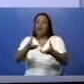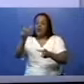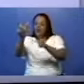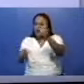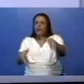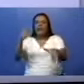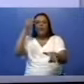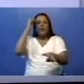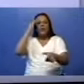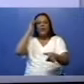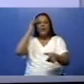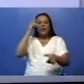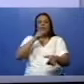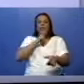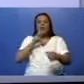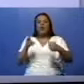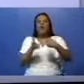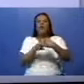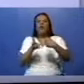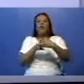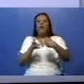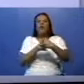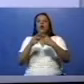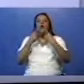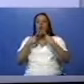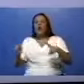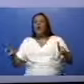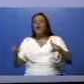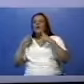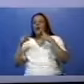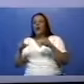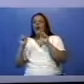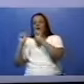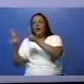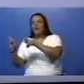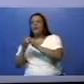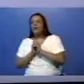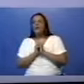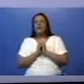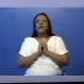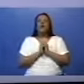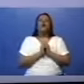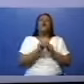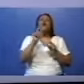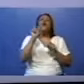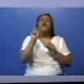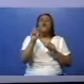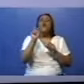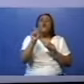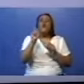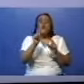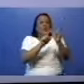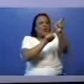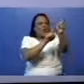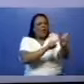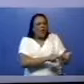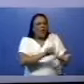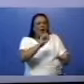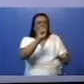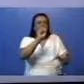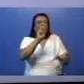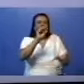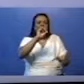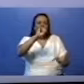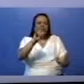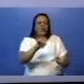é que contém o verbo cantar, certo? Bom, então vamos lá. O será esse negócio de sujeito